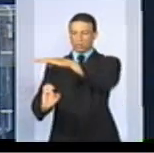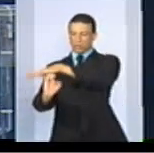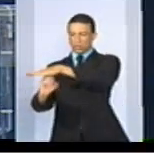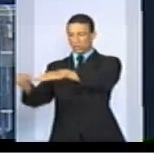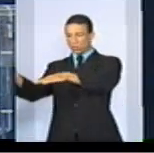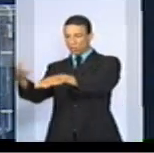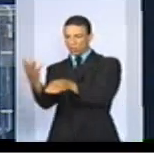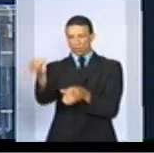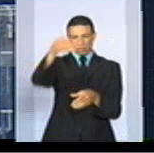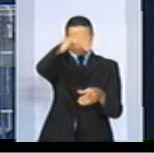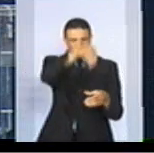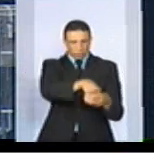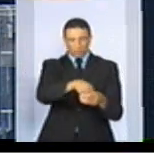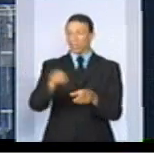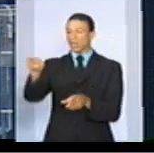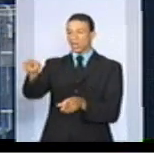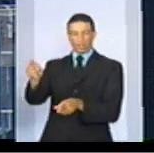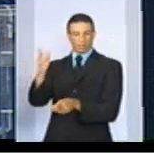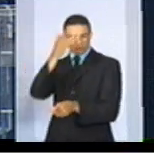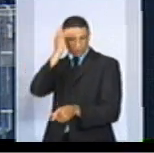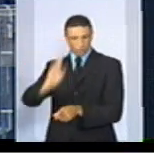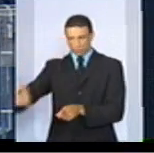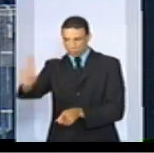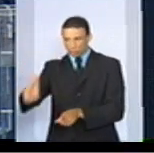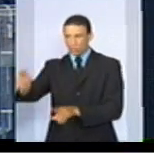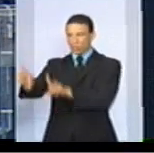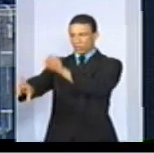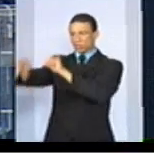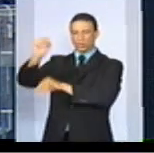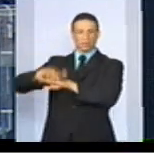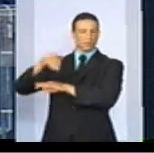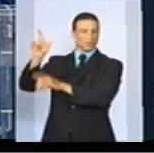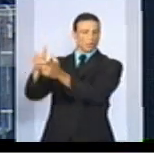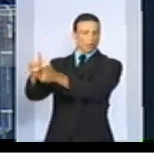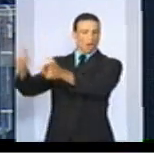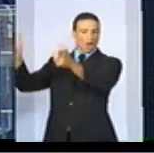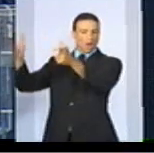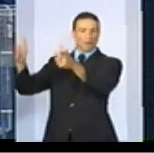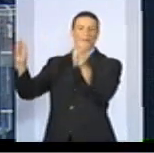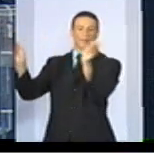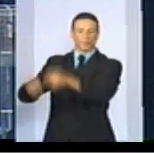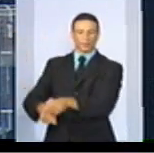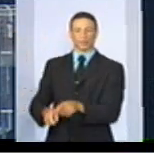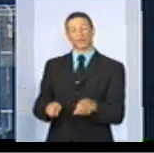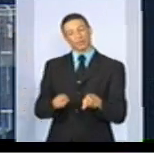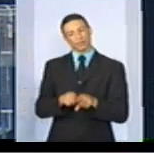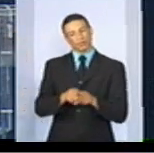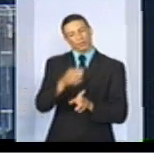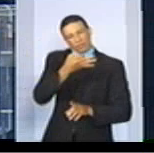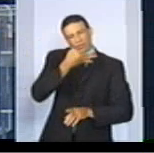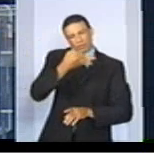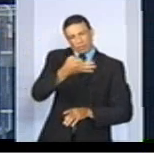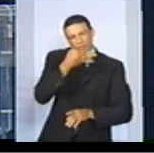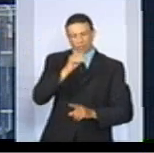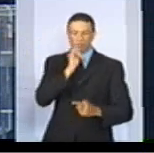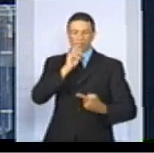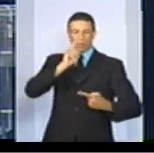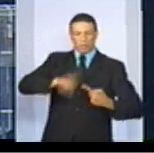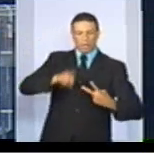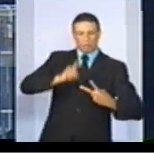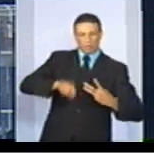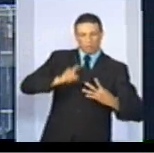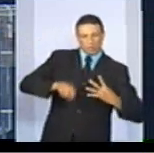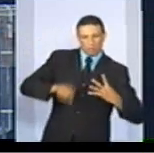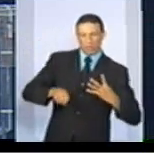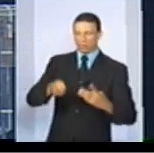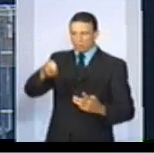consumidor tenha mais opções de escolha. Ainda nesse ponto, vale observar que não se coloca a proibição à propriedade